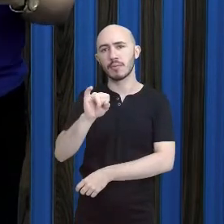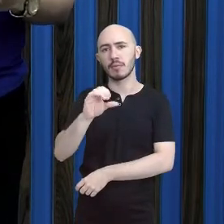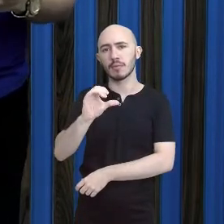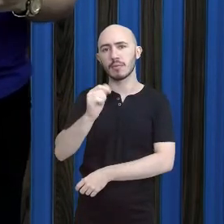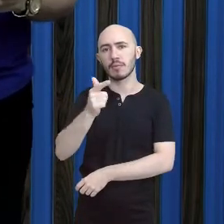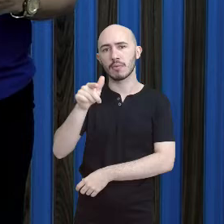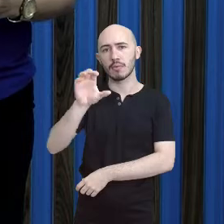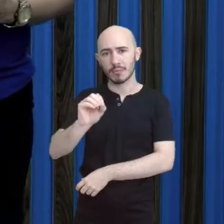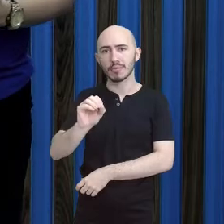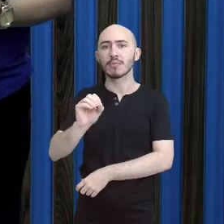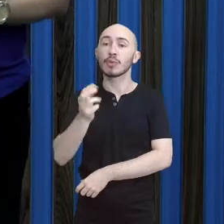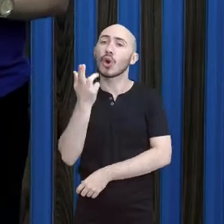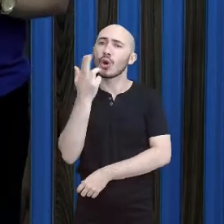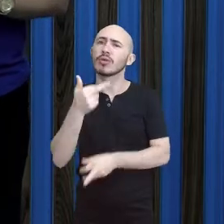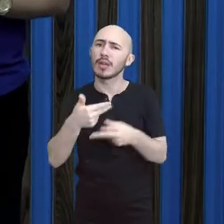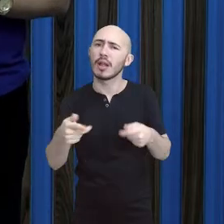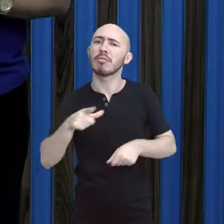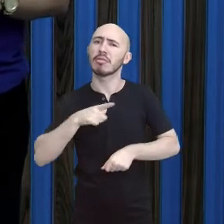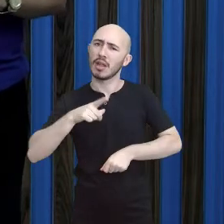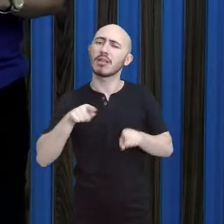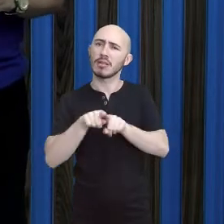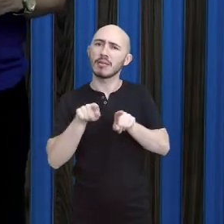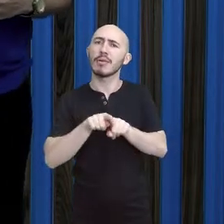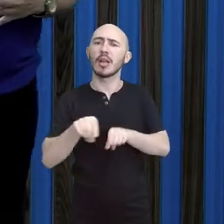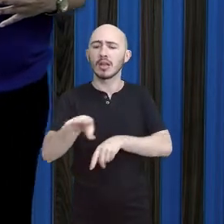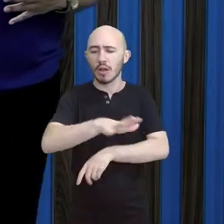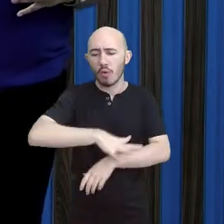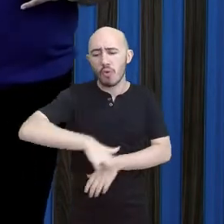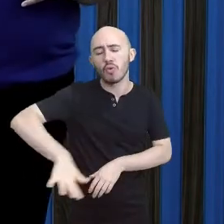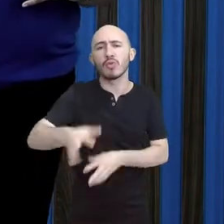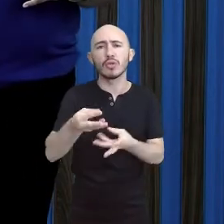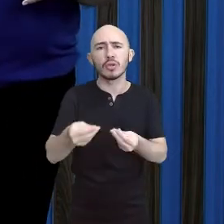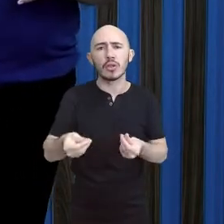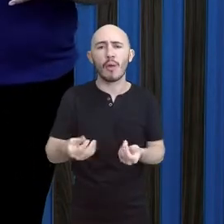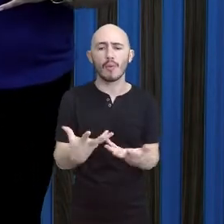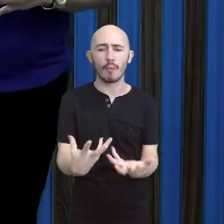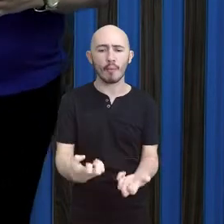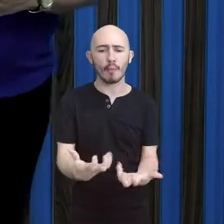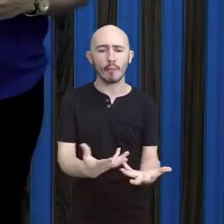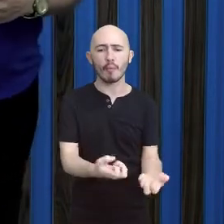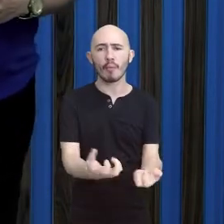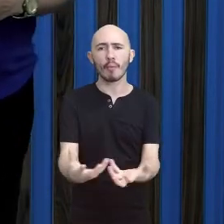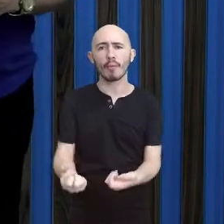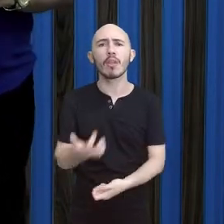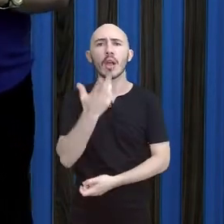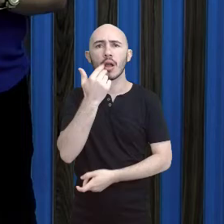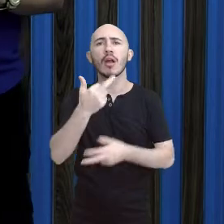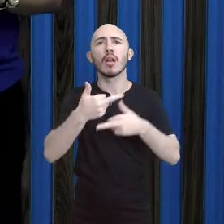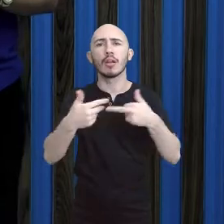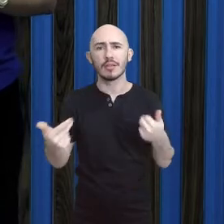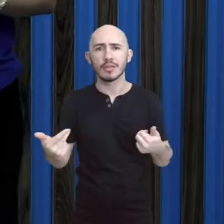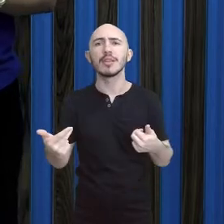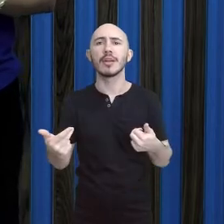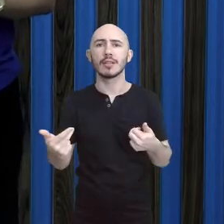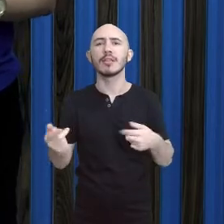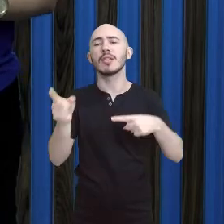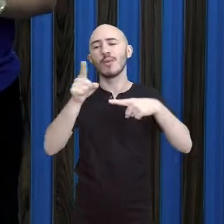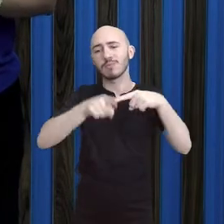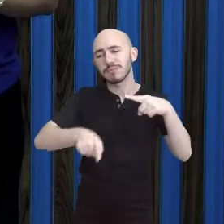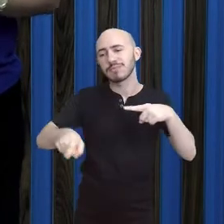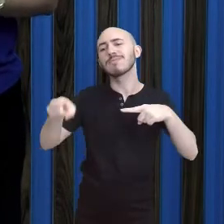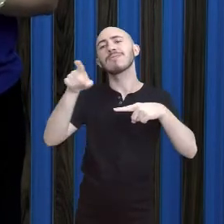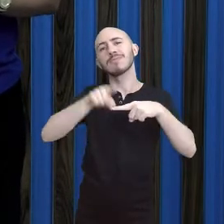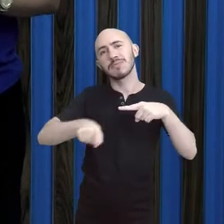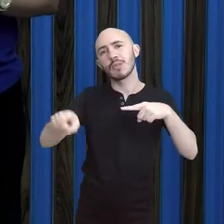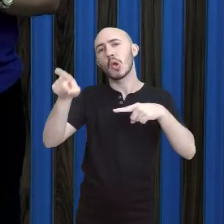aí completa-se o ciclo, né? A planta retirou do solo e devolveu depois os